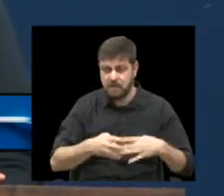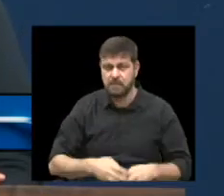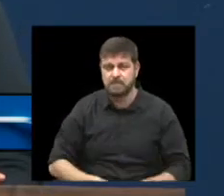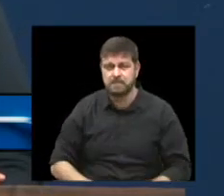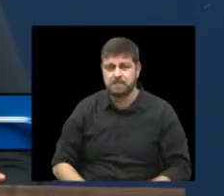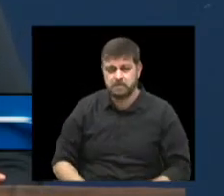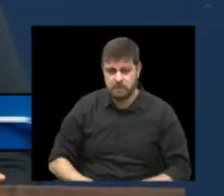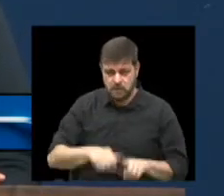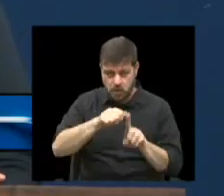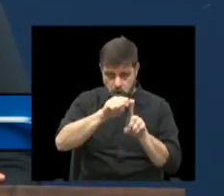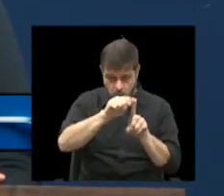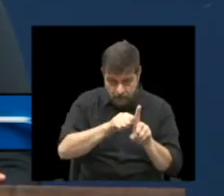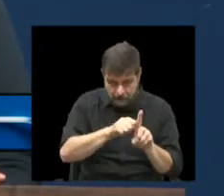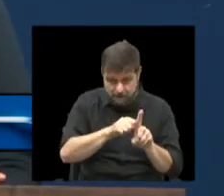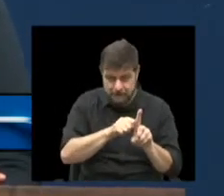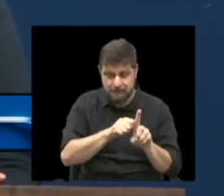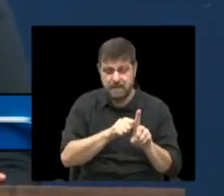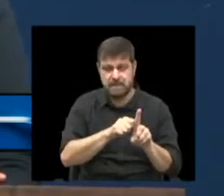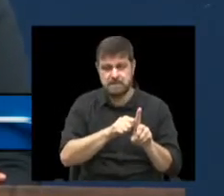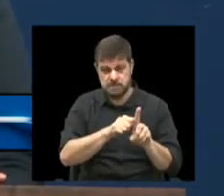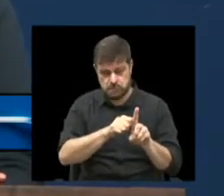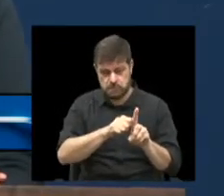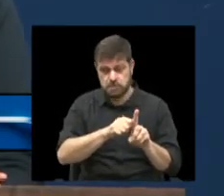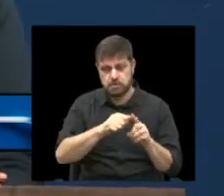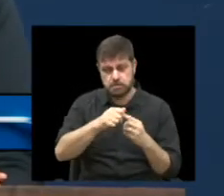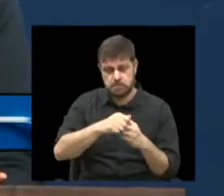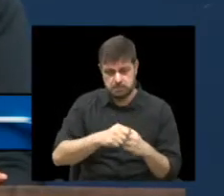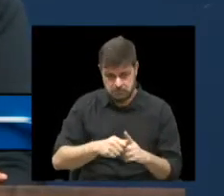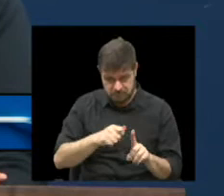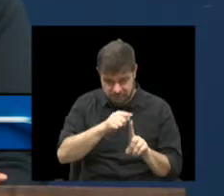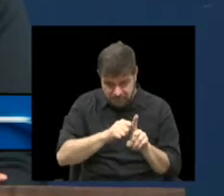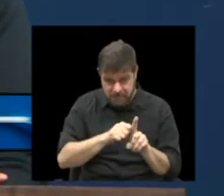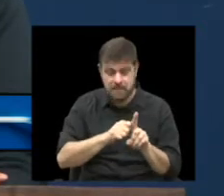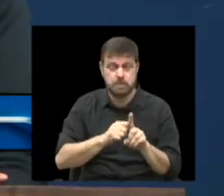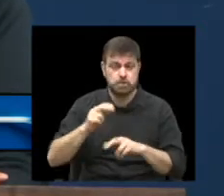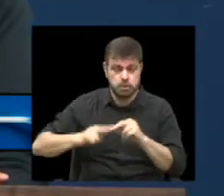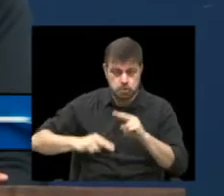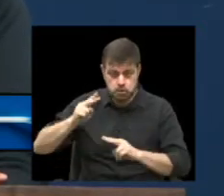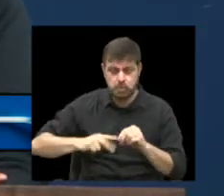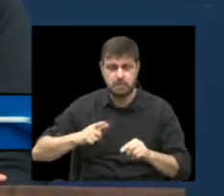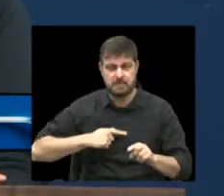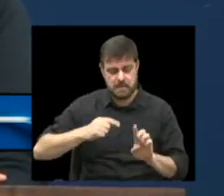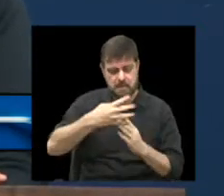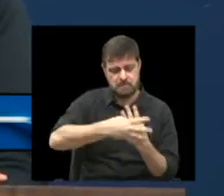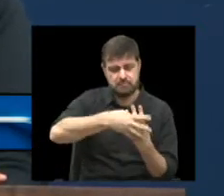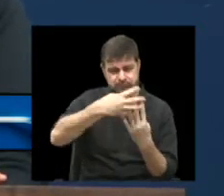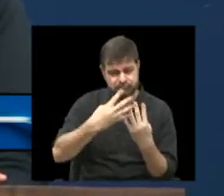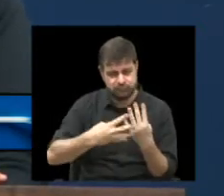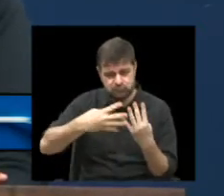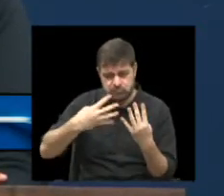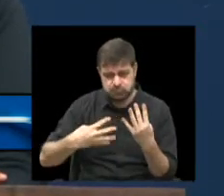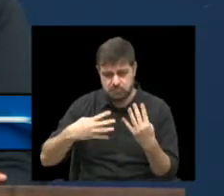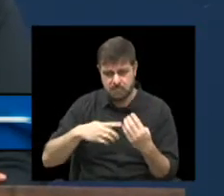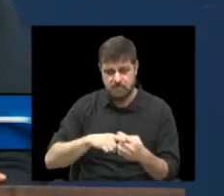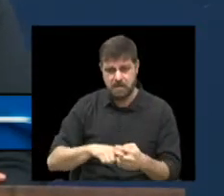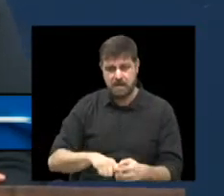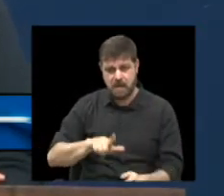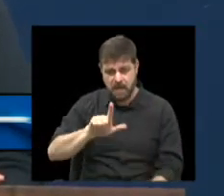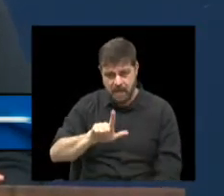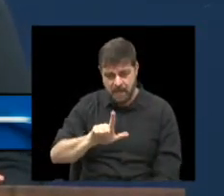tem várias comemorações e eventos do calendário LGBT. LGBT é o